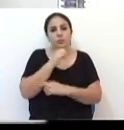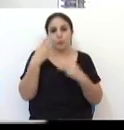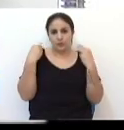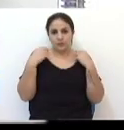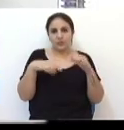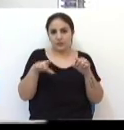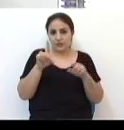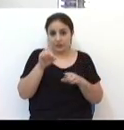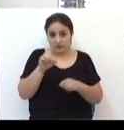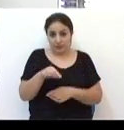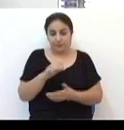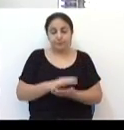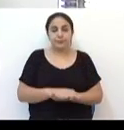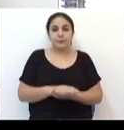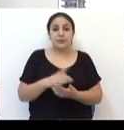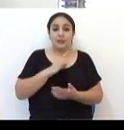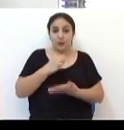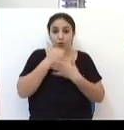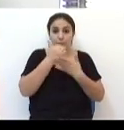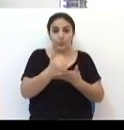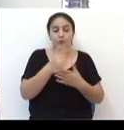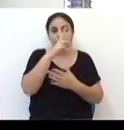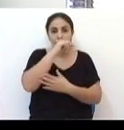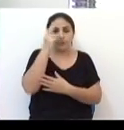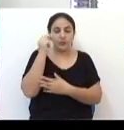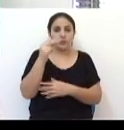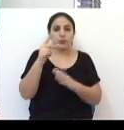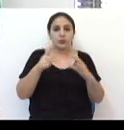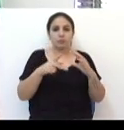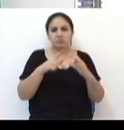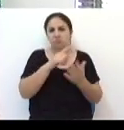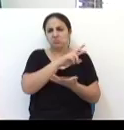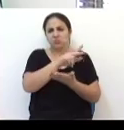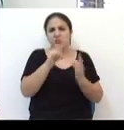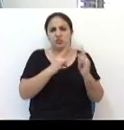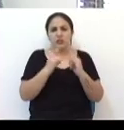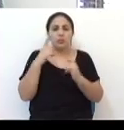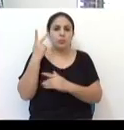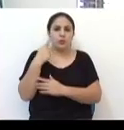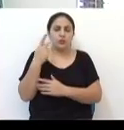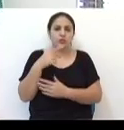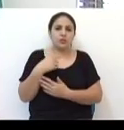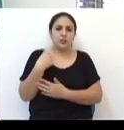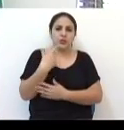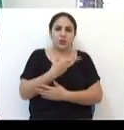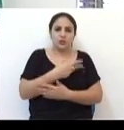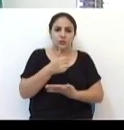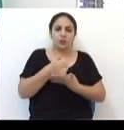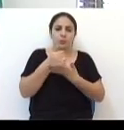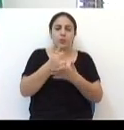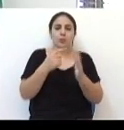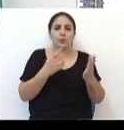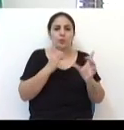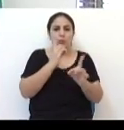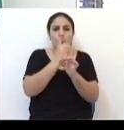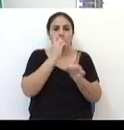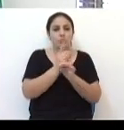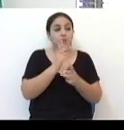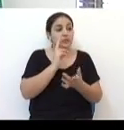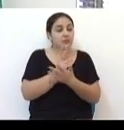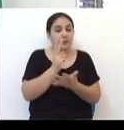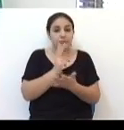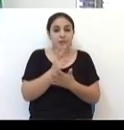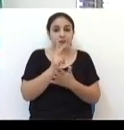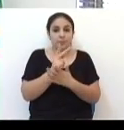Para poder ter apoio da Prefeitura, apoio das entidades políticas, tá? E nós visando isso é o apoio para o nosso encontro, que se